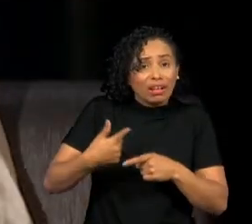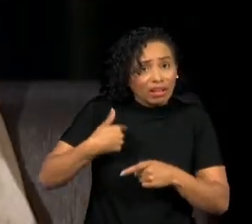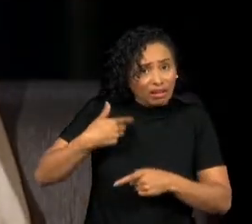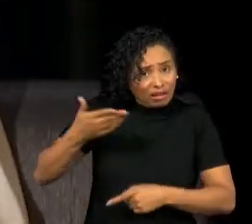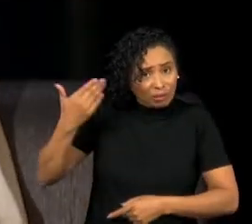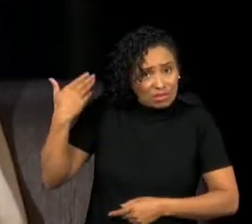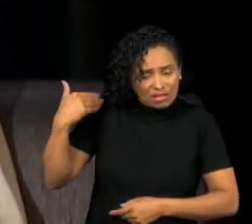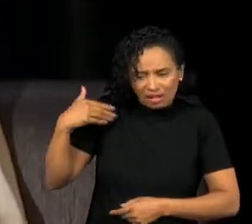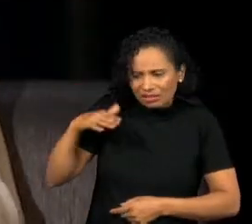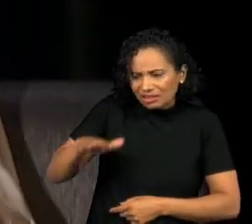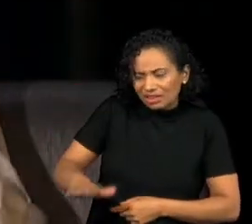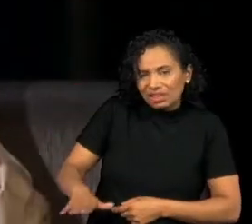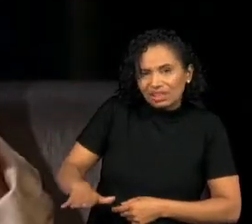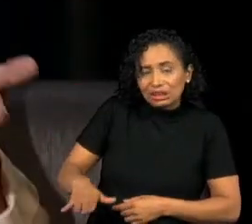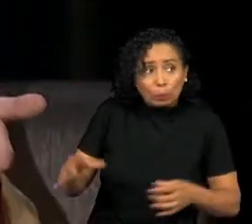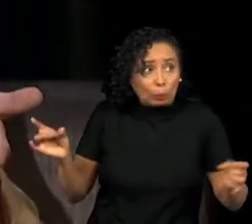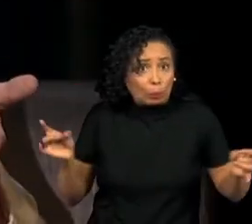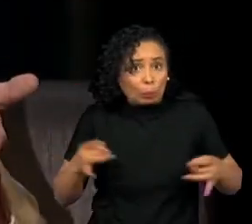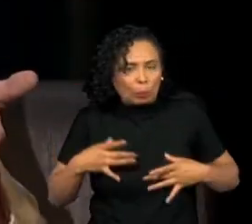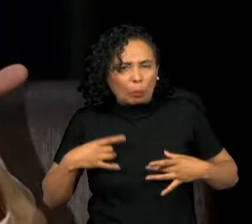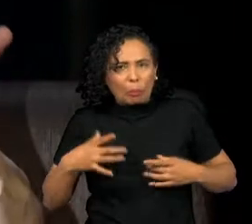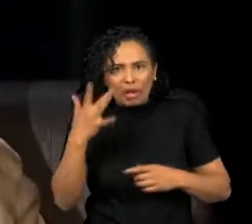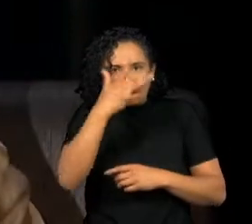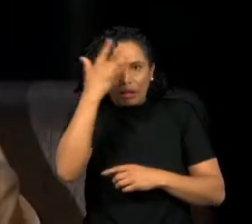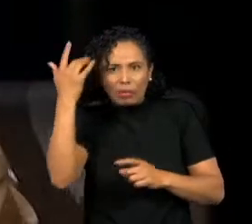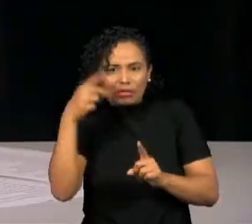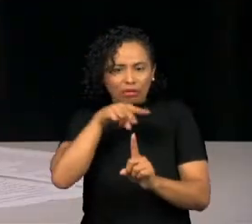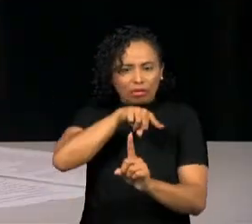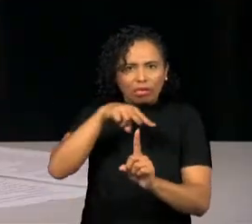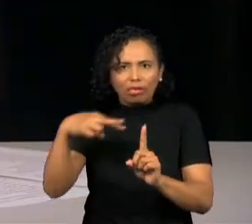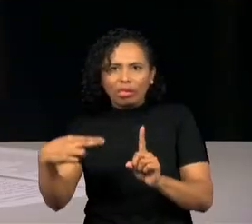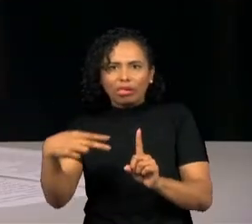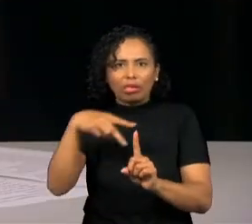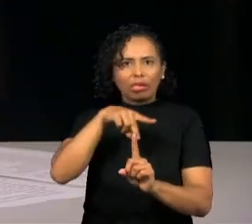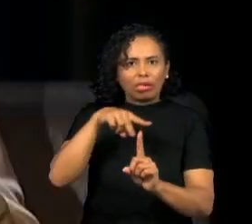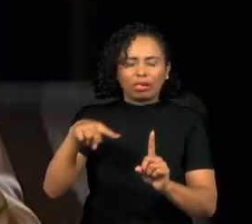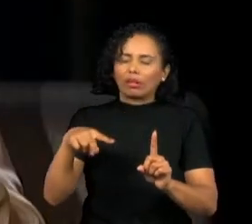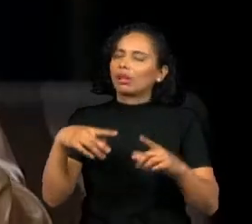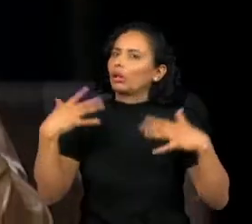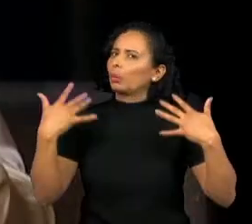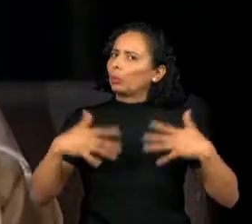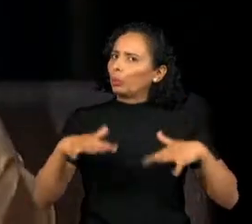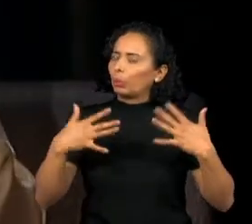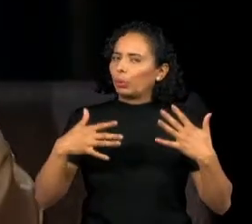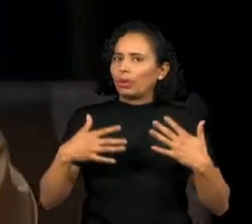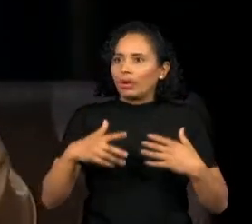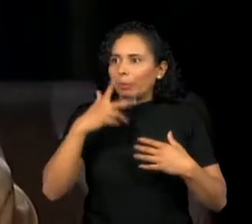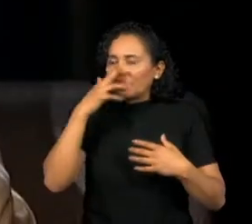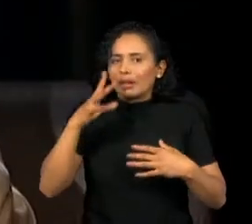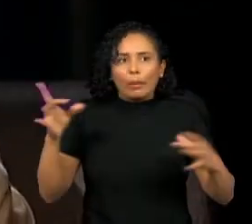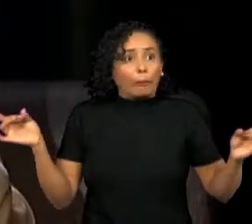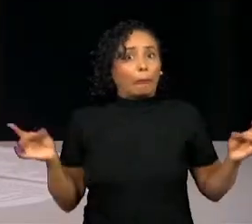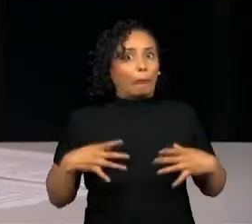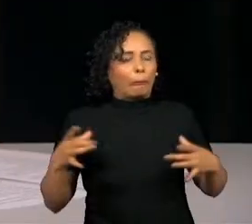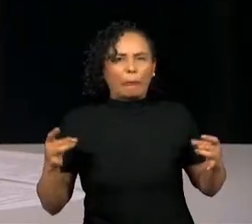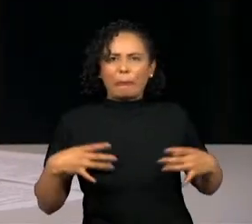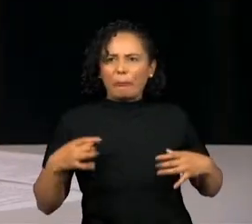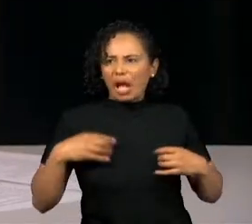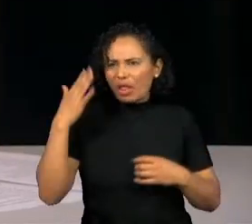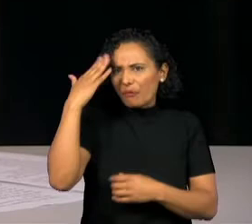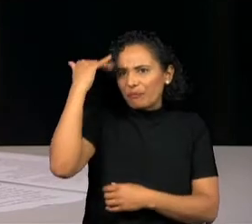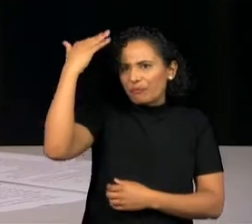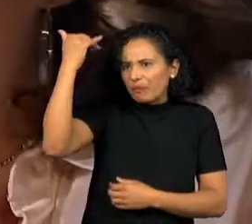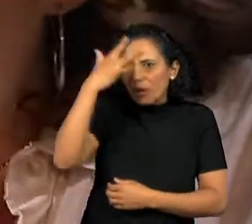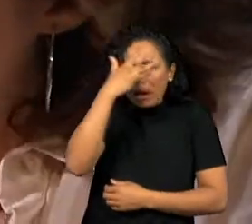tenho muito medo de Exposição O que é engraçado tipo eu tenho medo latente da fama tenho medo de pessoas não conhecerem